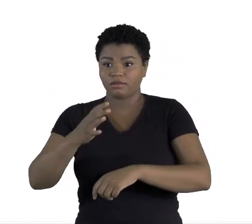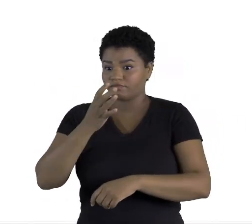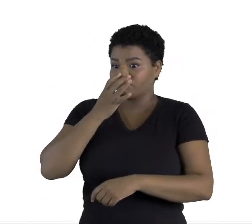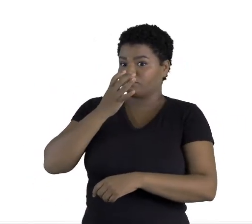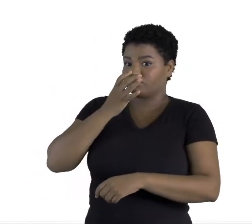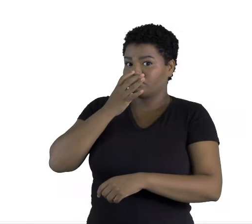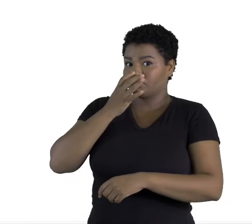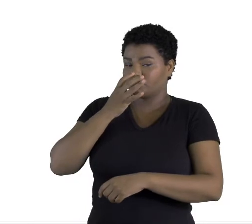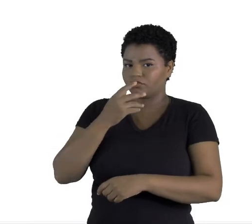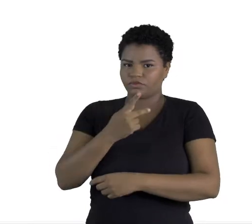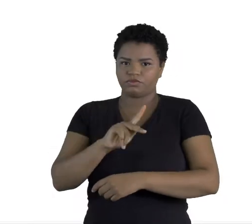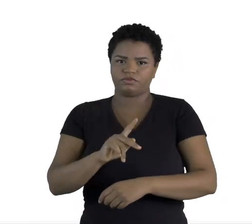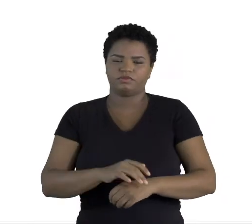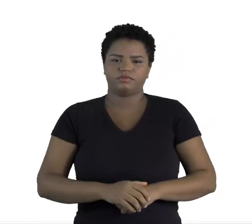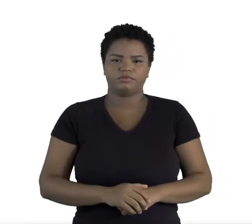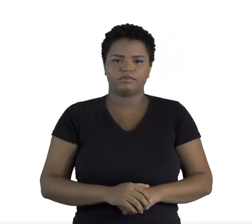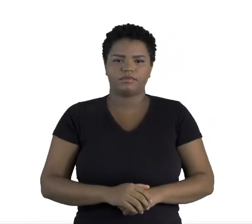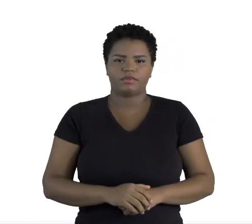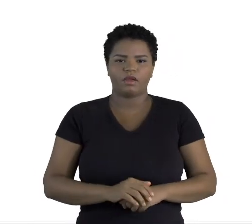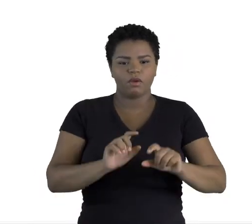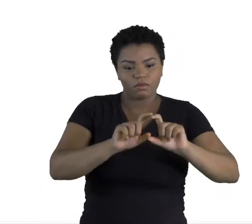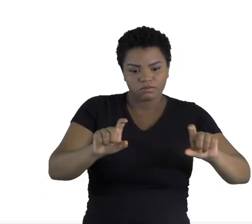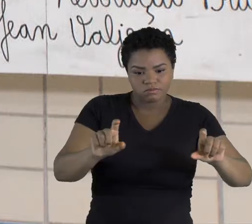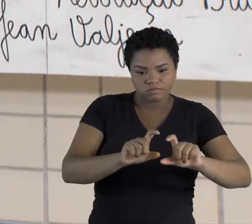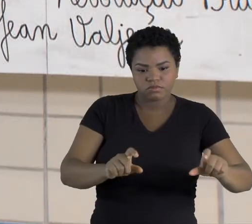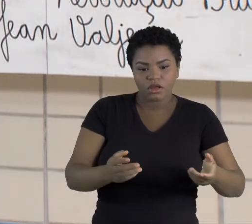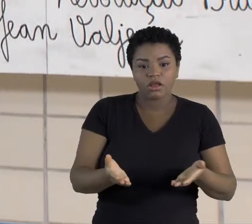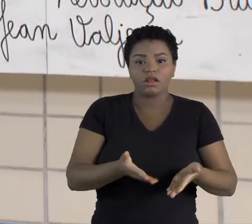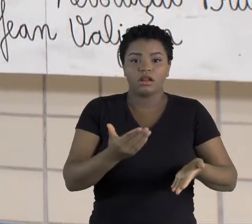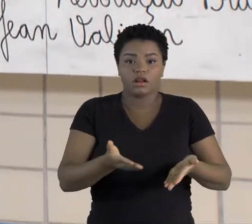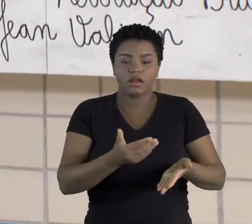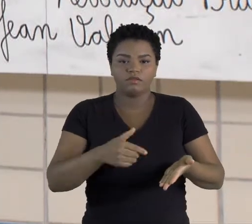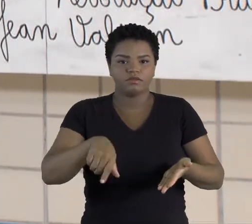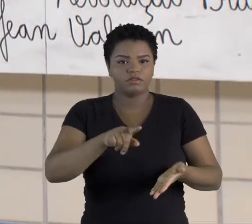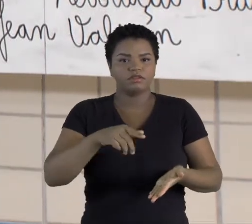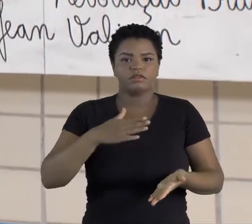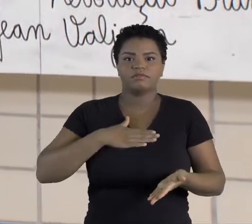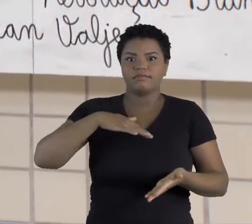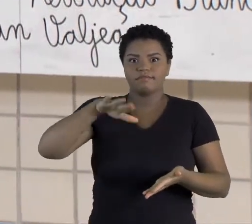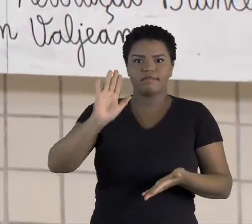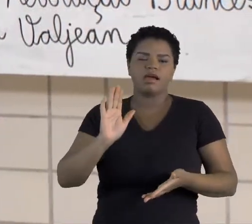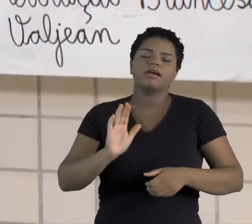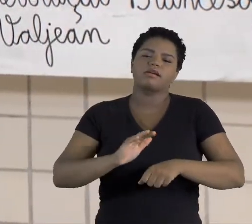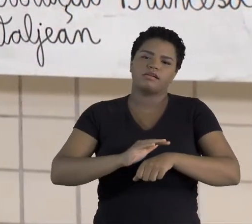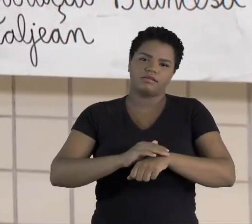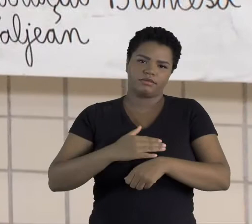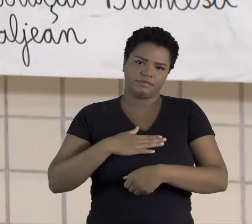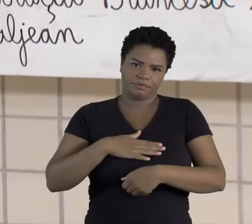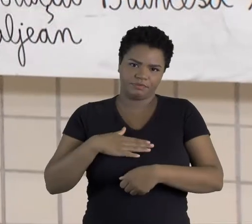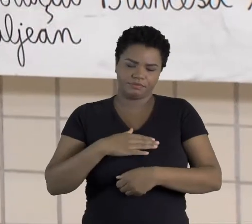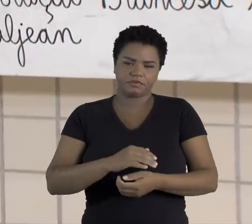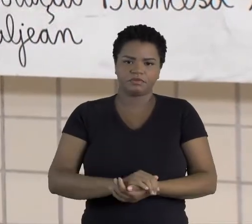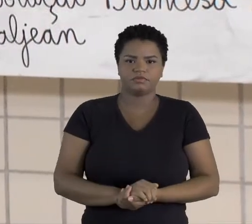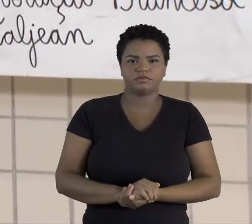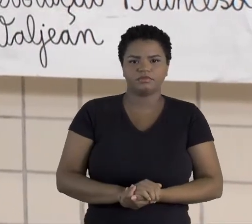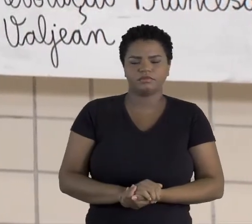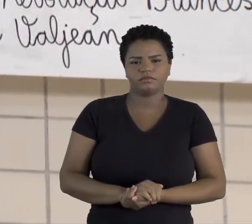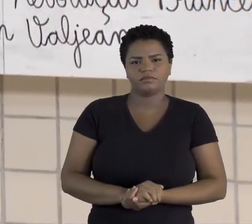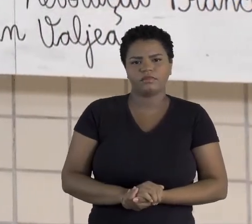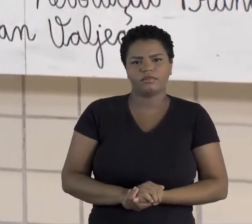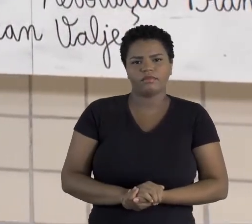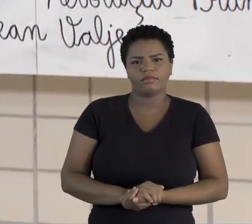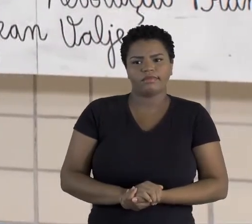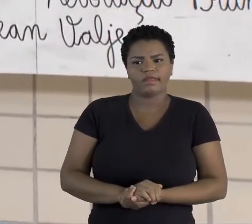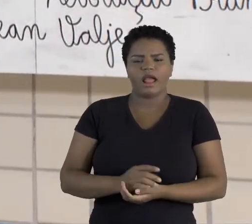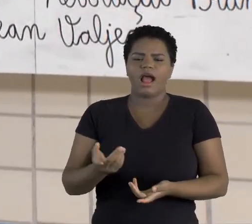obra escrita que você mais gostou? E além disso, você pode ir além, você pode falar assim, no filme